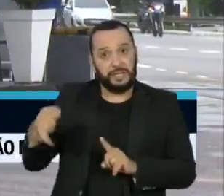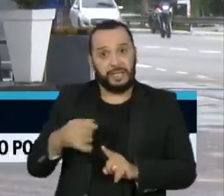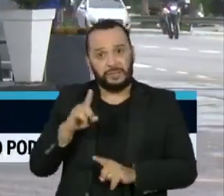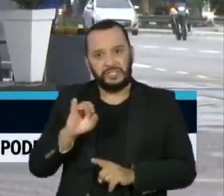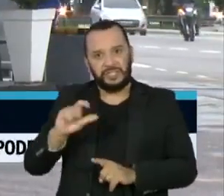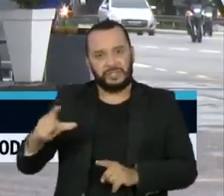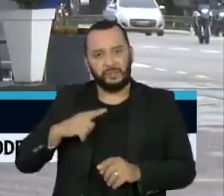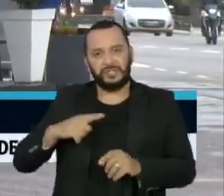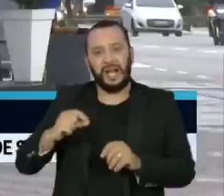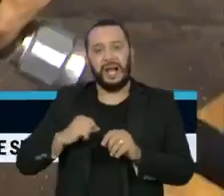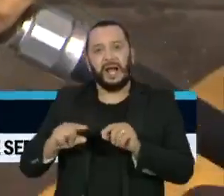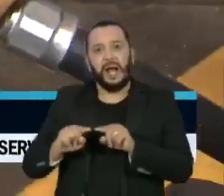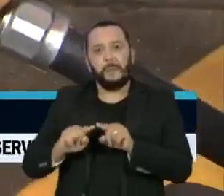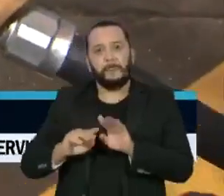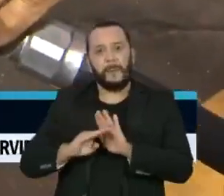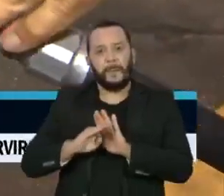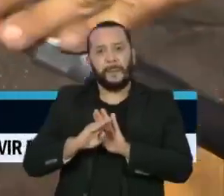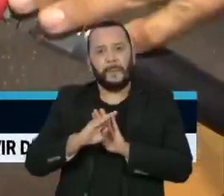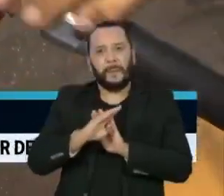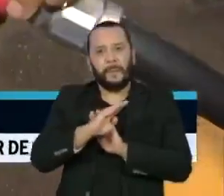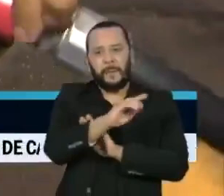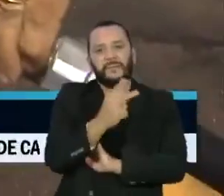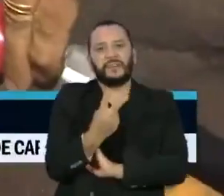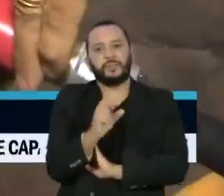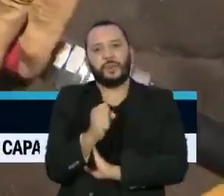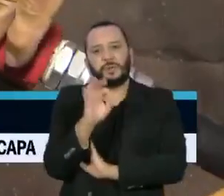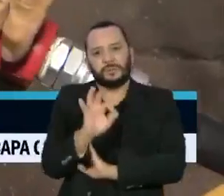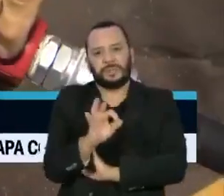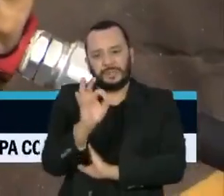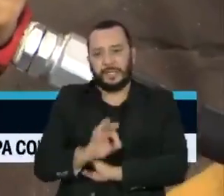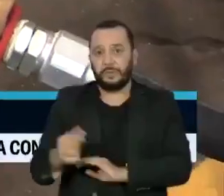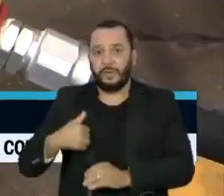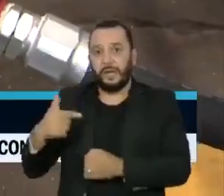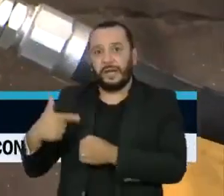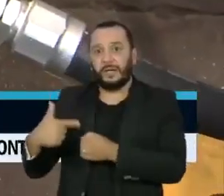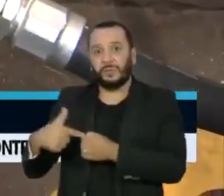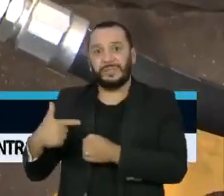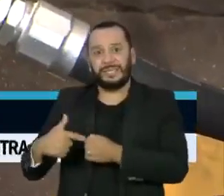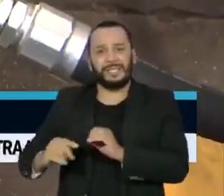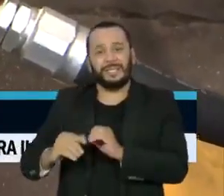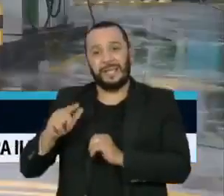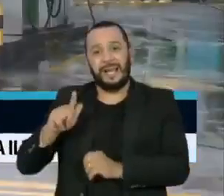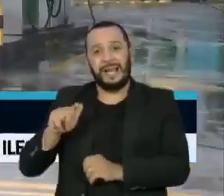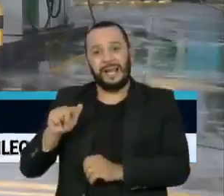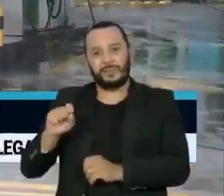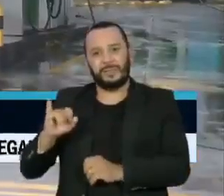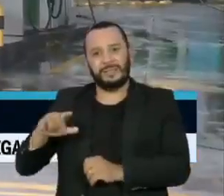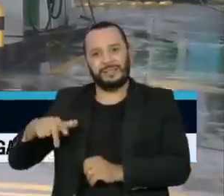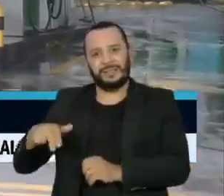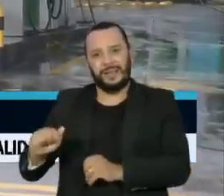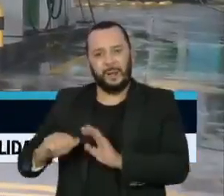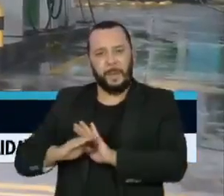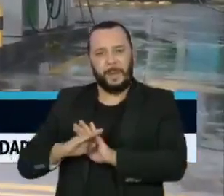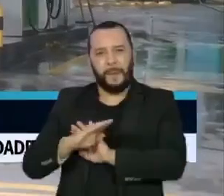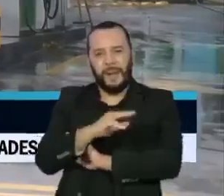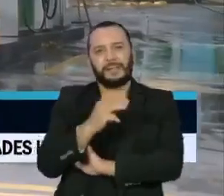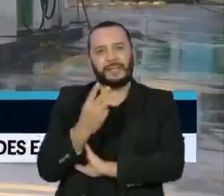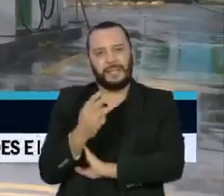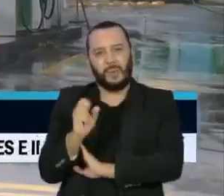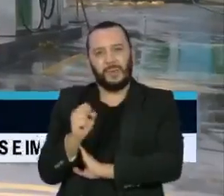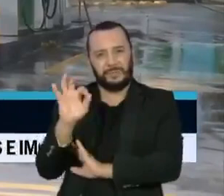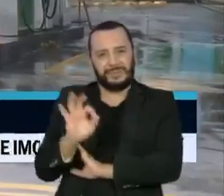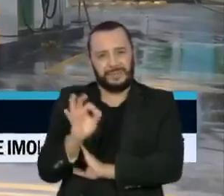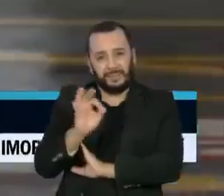quase 28%. No caso da gasolina, o aumento beira os 35%. De acordo com a Petrobras,